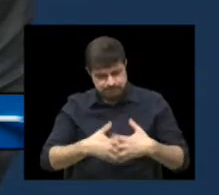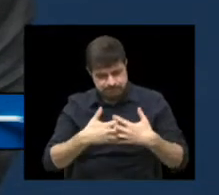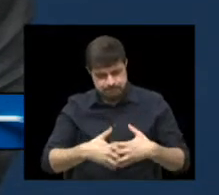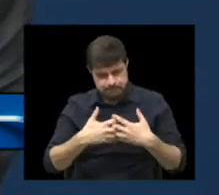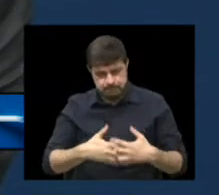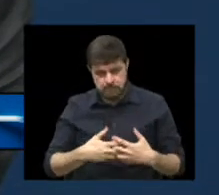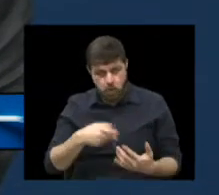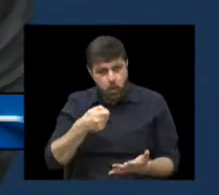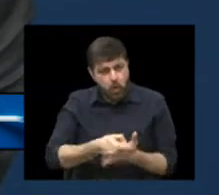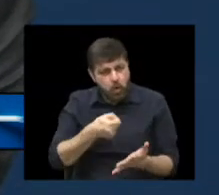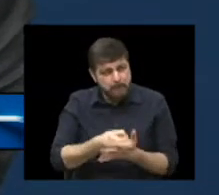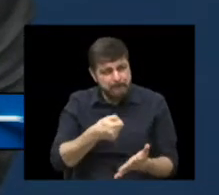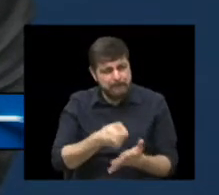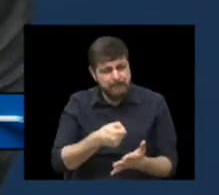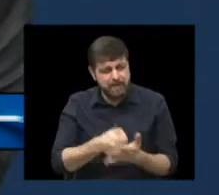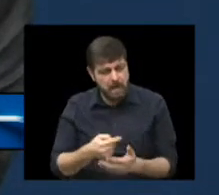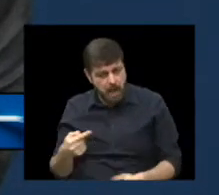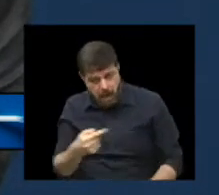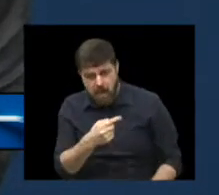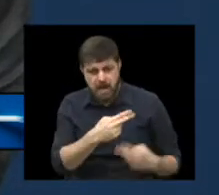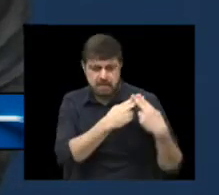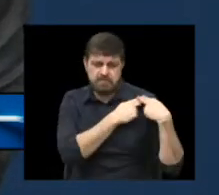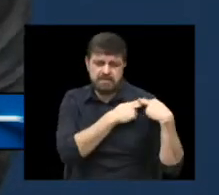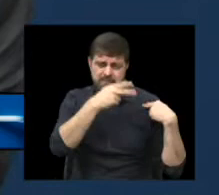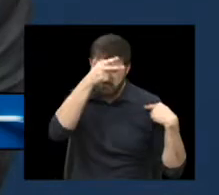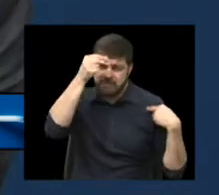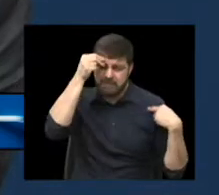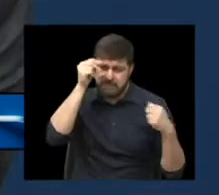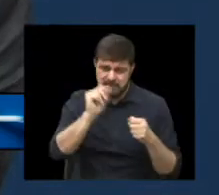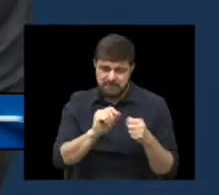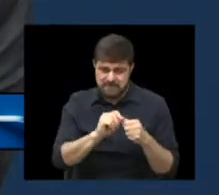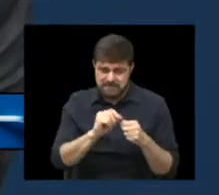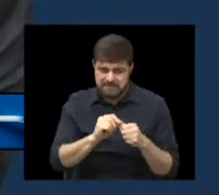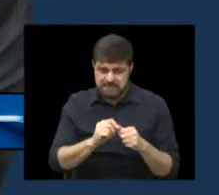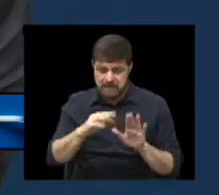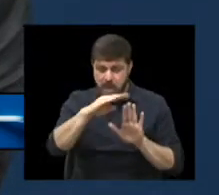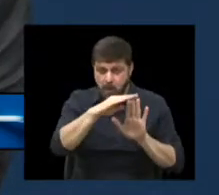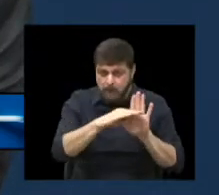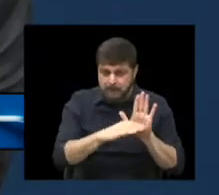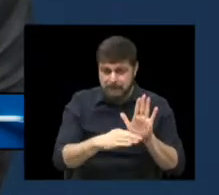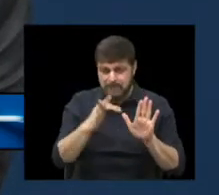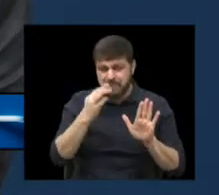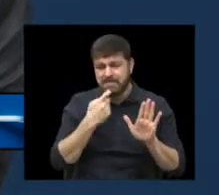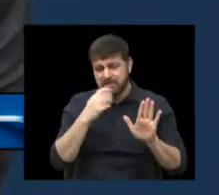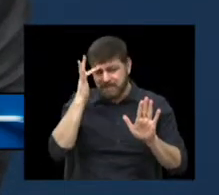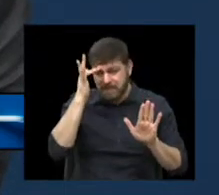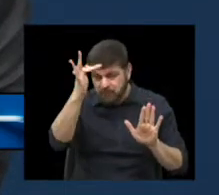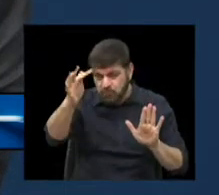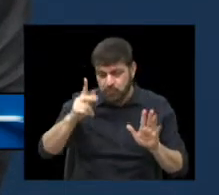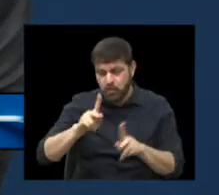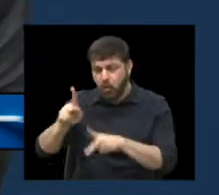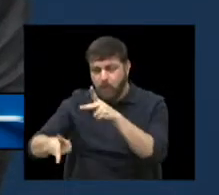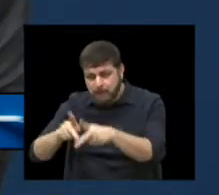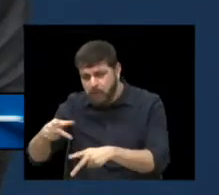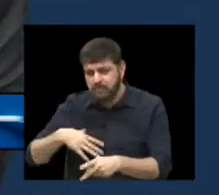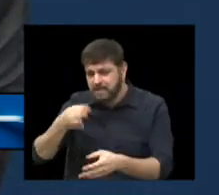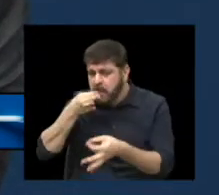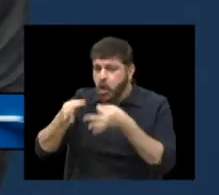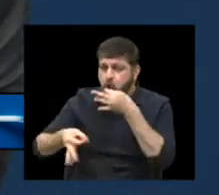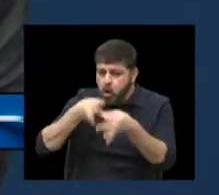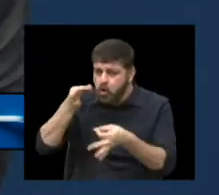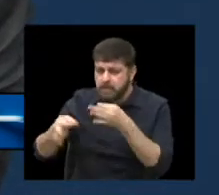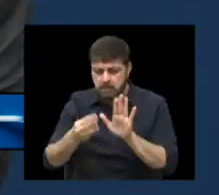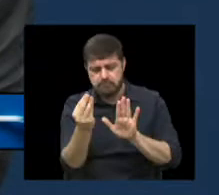a obrigação que lhe é cabida de garantir uma construção democrática e participativa para o plano diretor. A população de